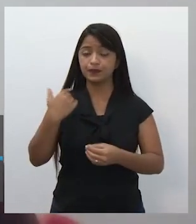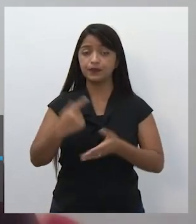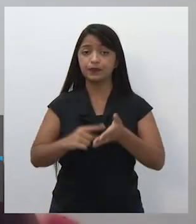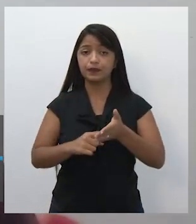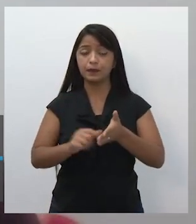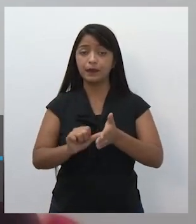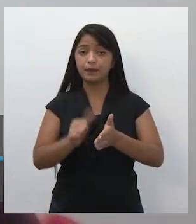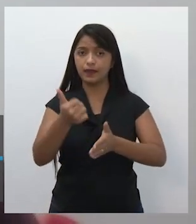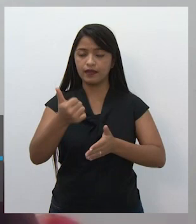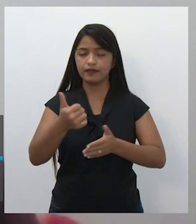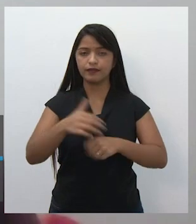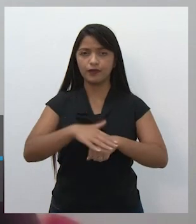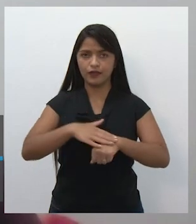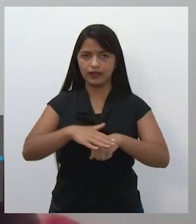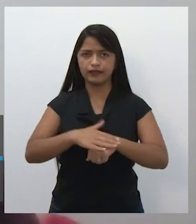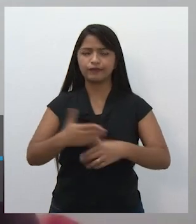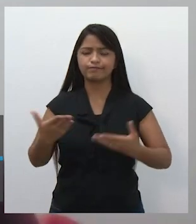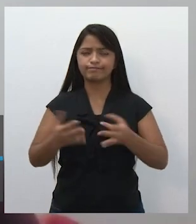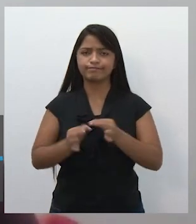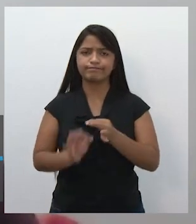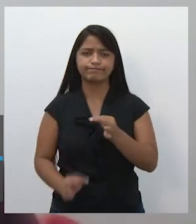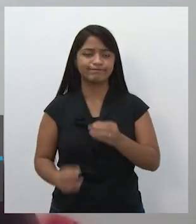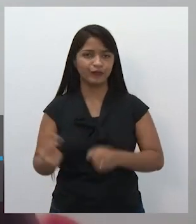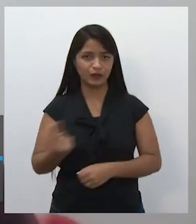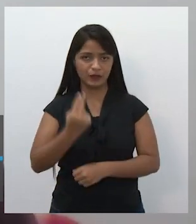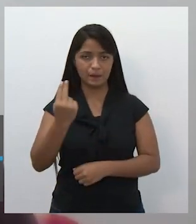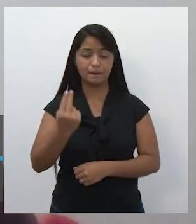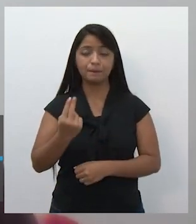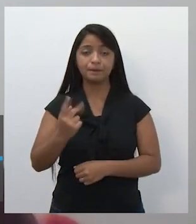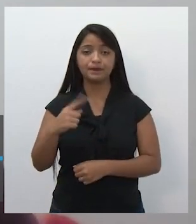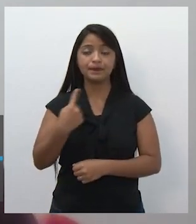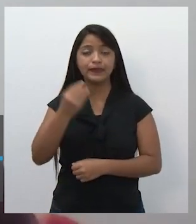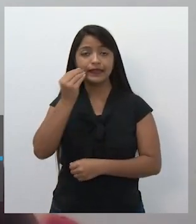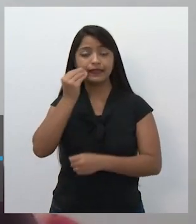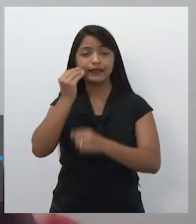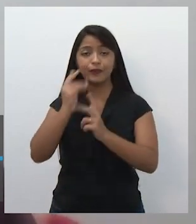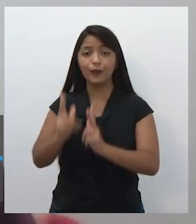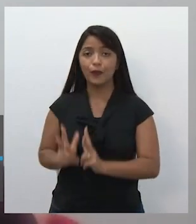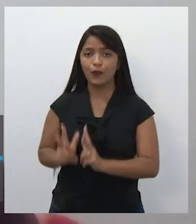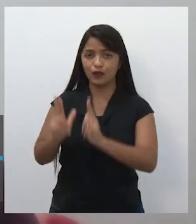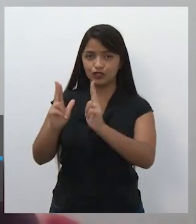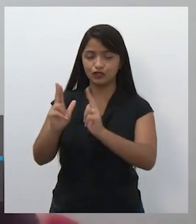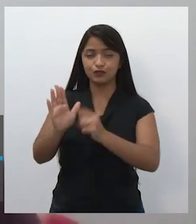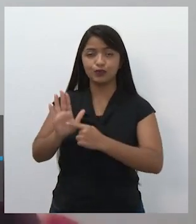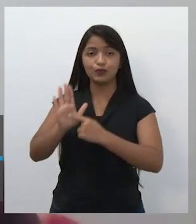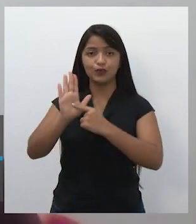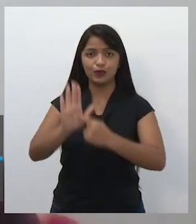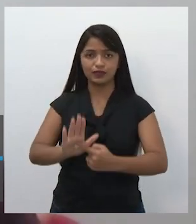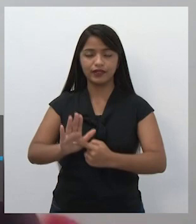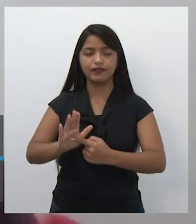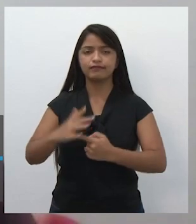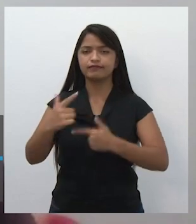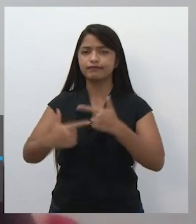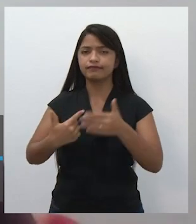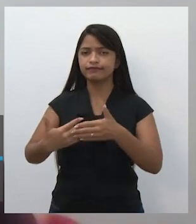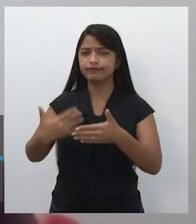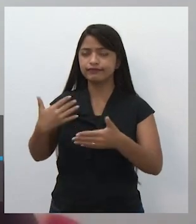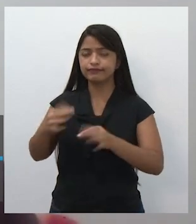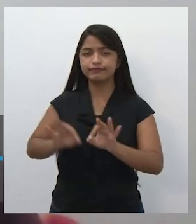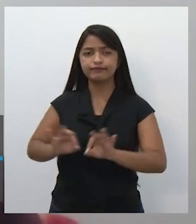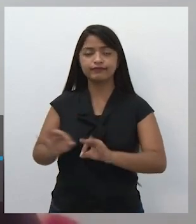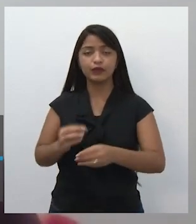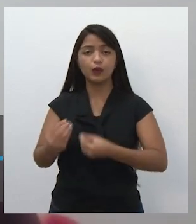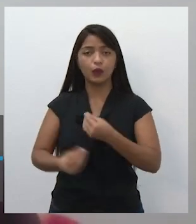sobre o assunto, mas a ideia é apresentar um recorte que já norteie um pouco como esse trabalho foi construído, para que vocês tenham uma percepção de quando o material